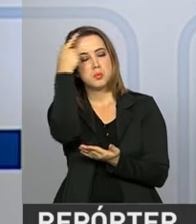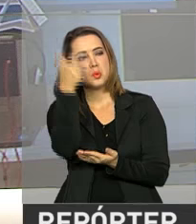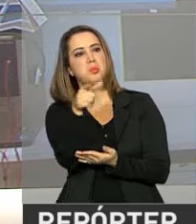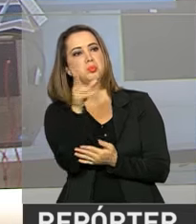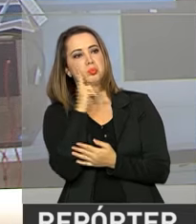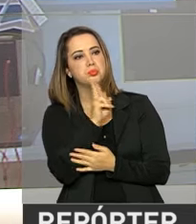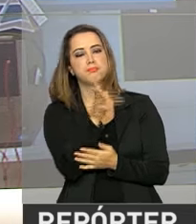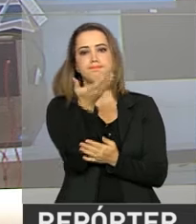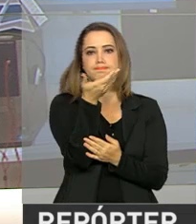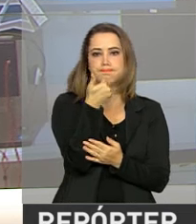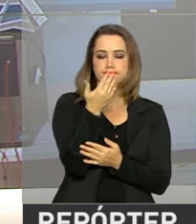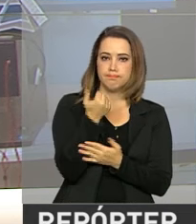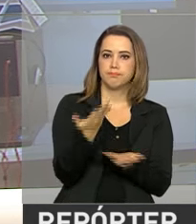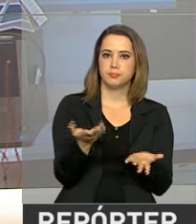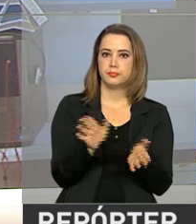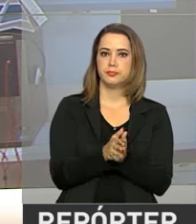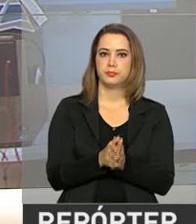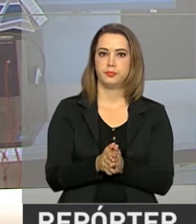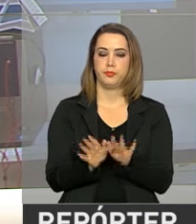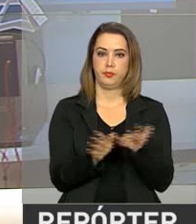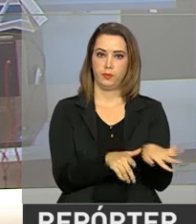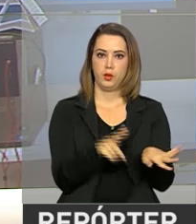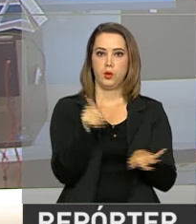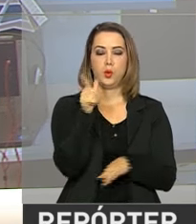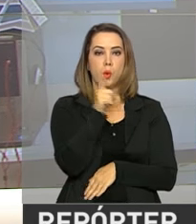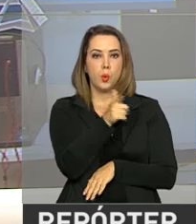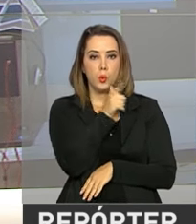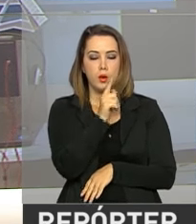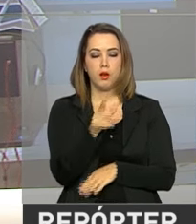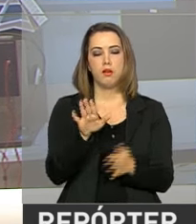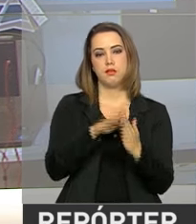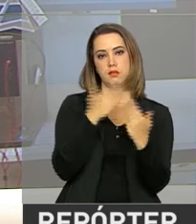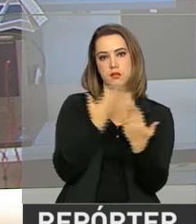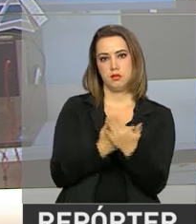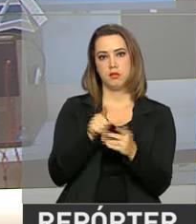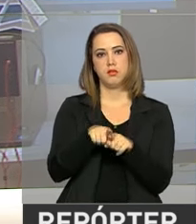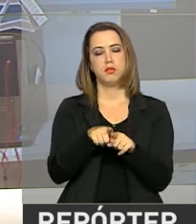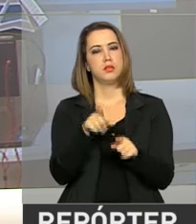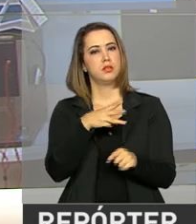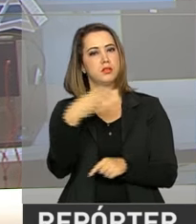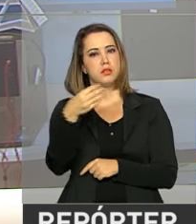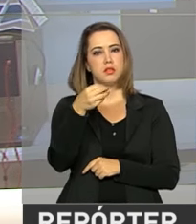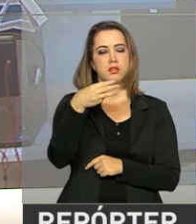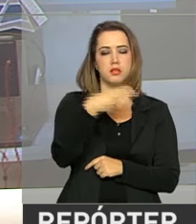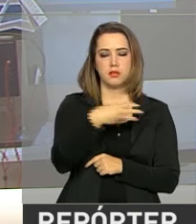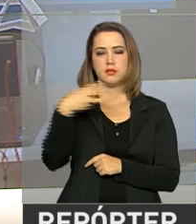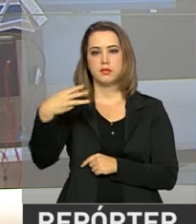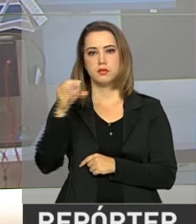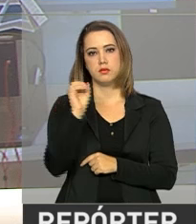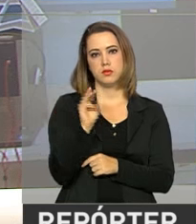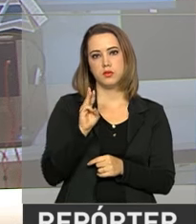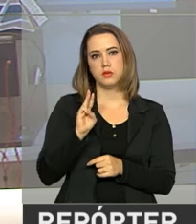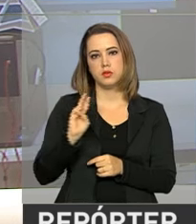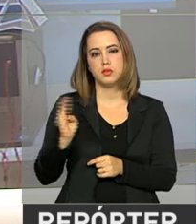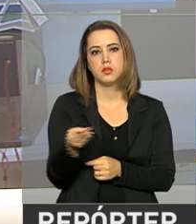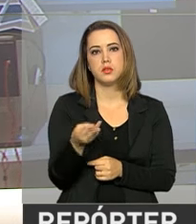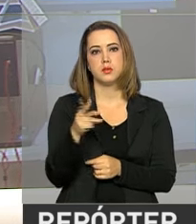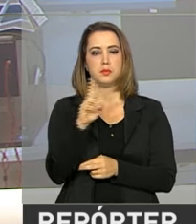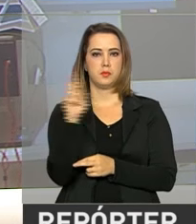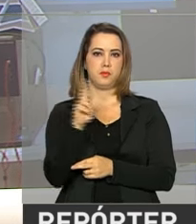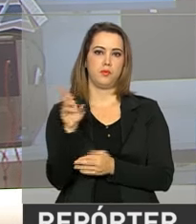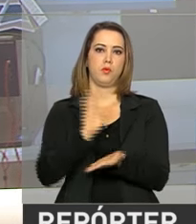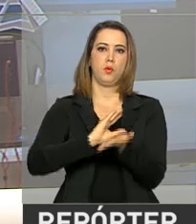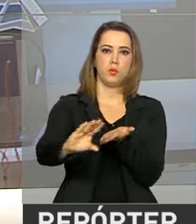população. E a merenda escolar vai receber um reforço de mais de R$ 330 milhões deais. O dinheiro liberado pelo